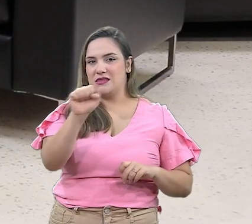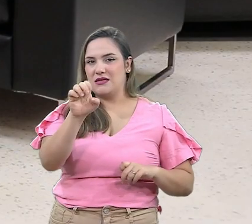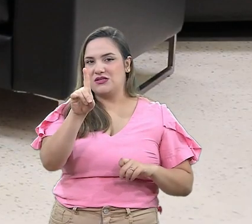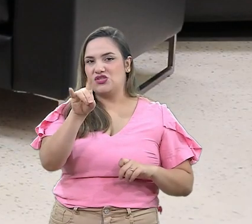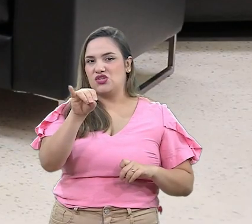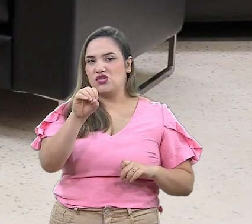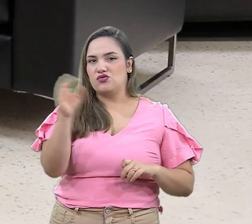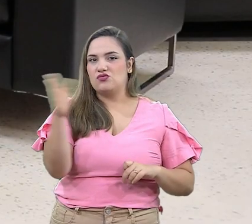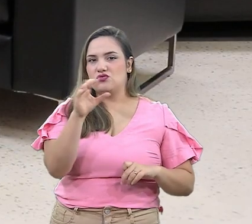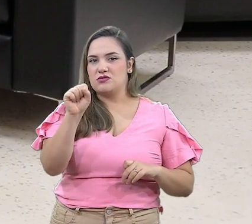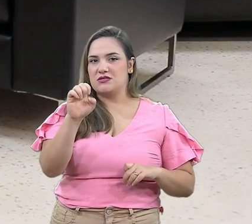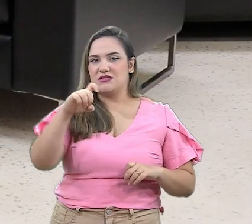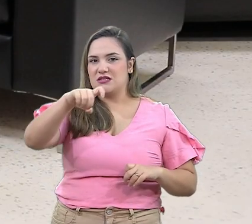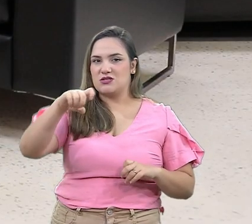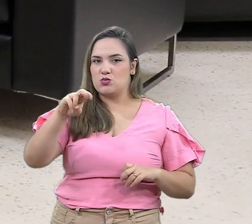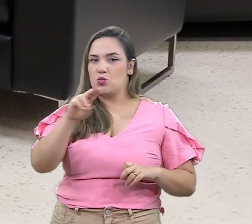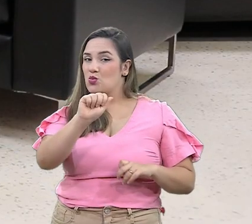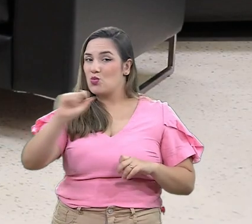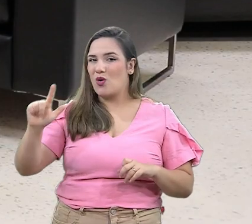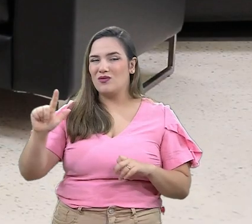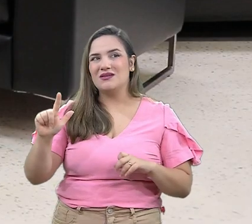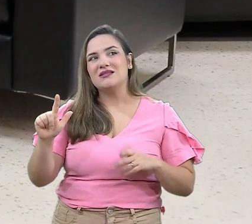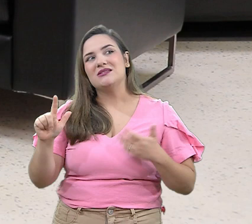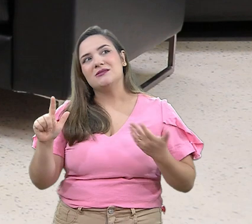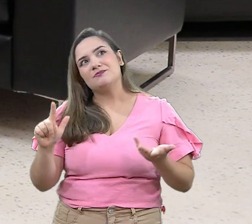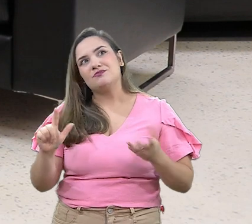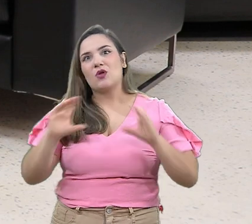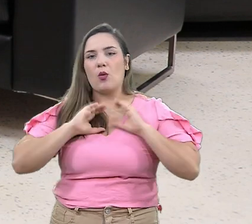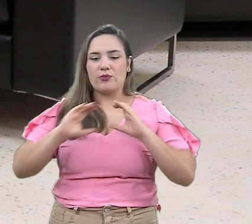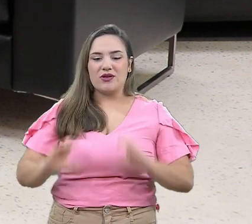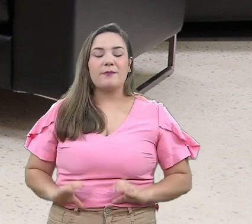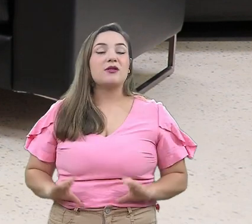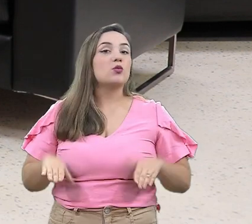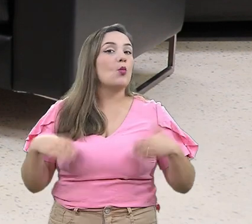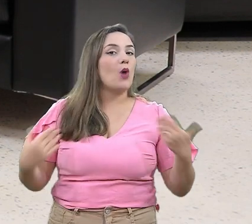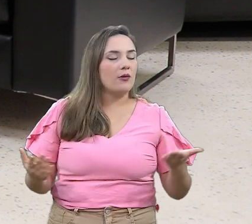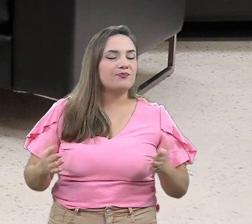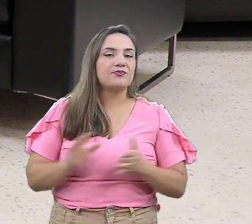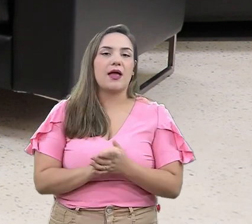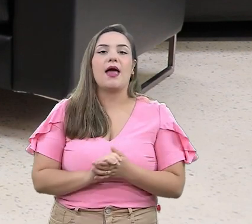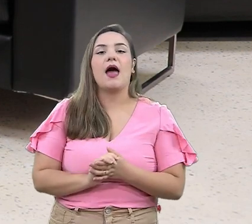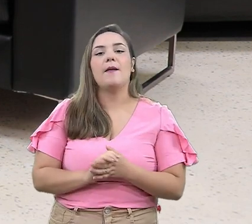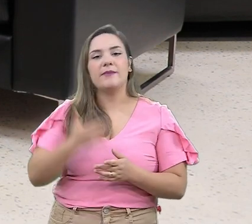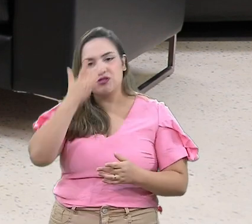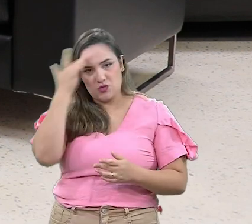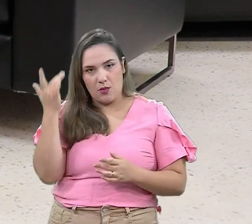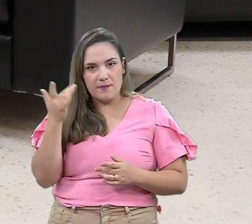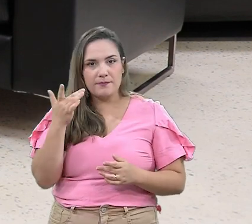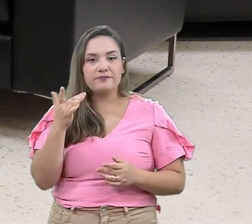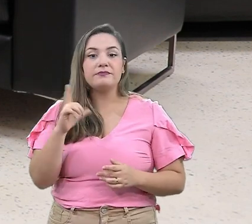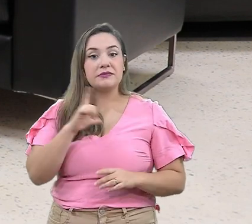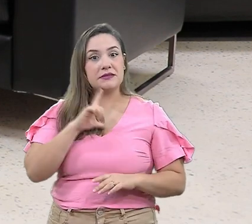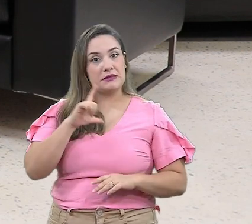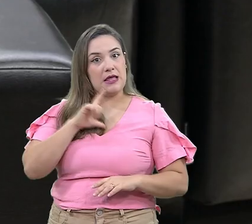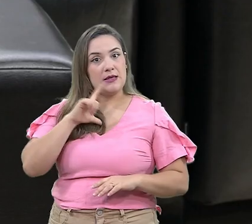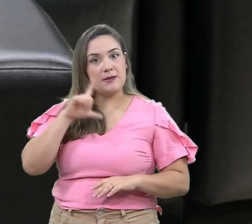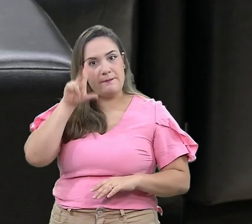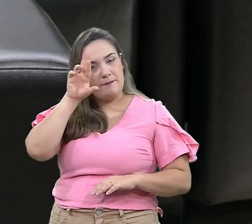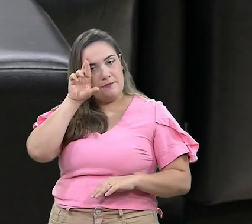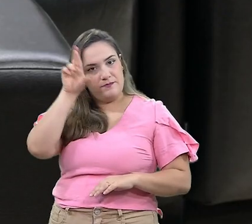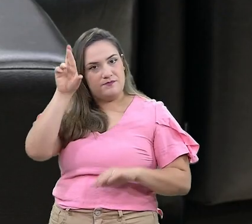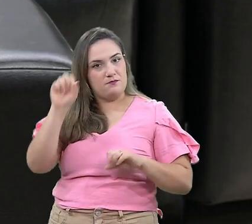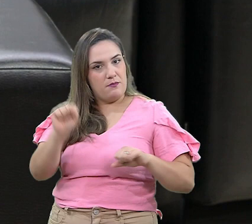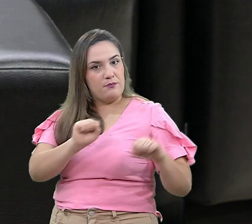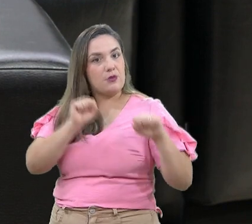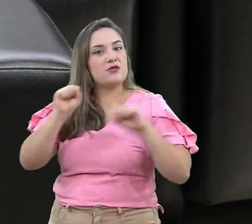assédio sexual, ele exige uma conduta onde o assediador ele esteja